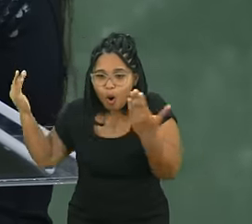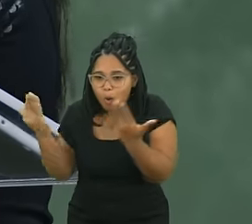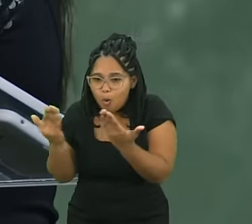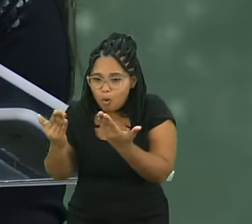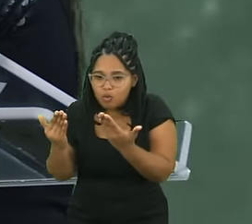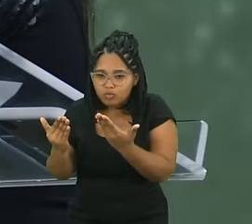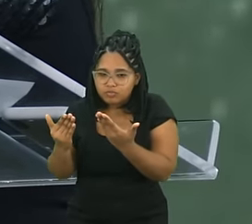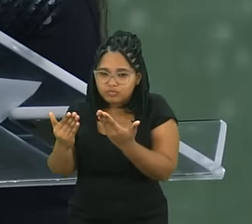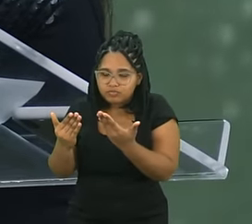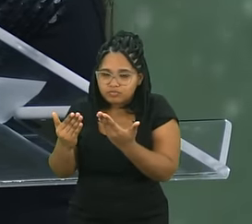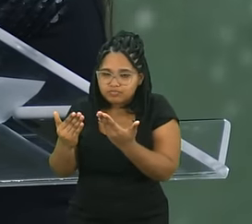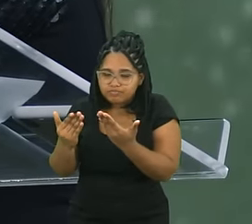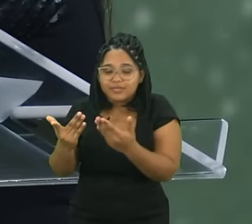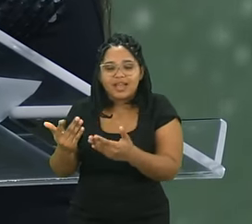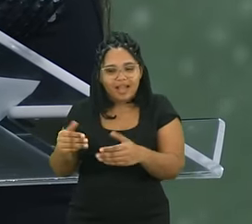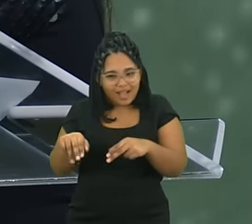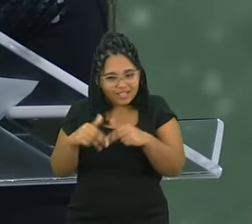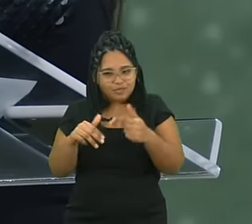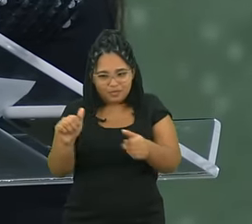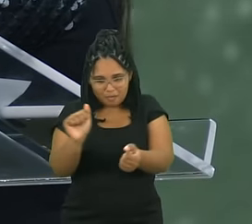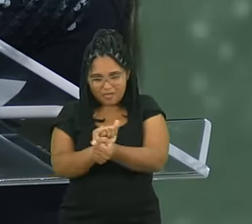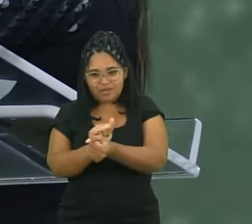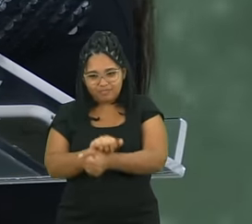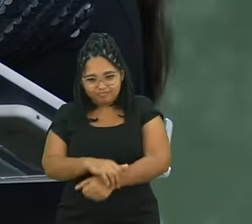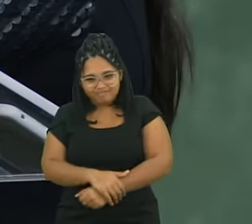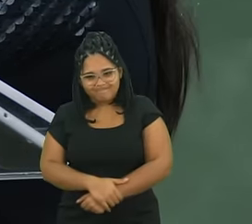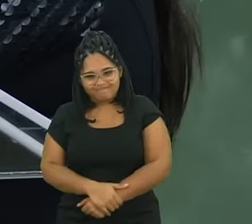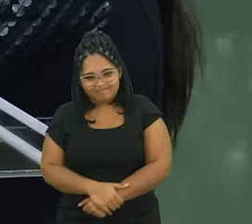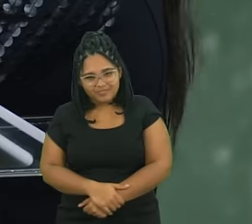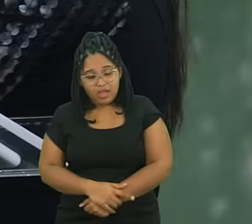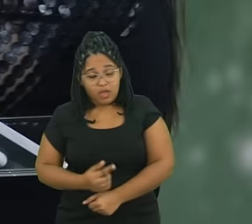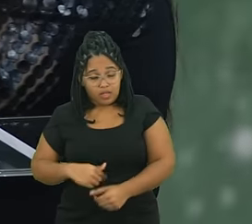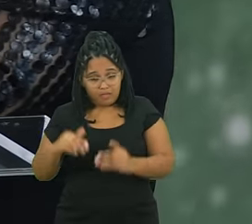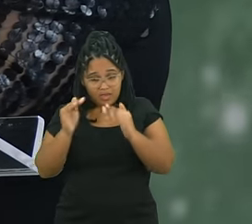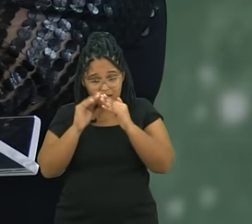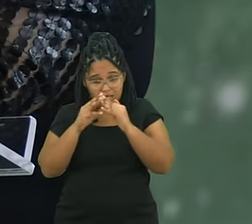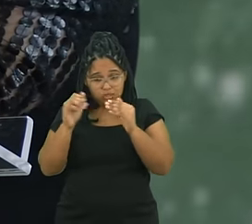Irmãos, a cirurgia foi parada. Eu estava em casa com a minha mãe,